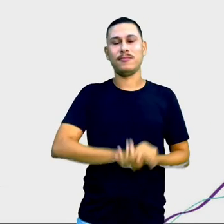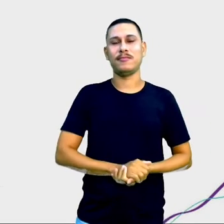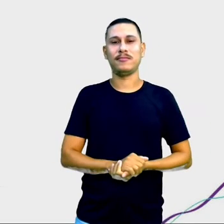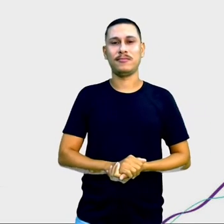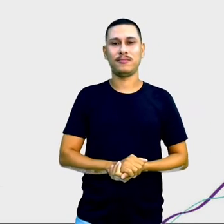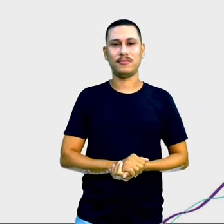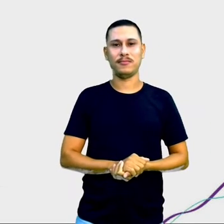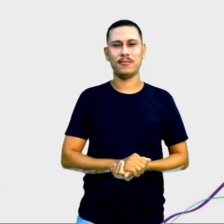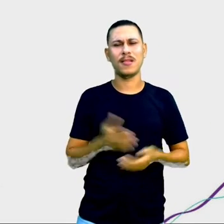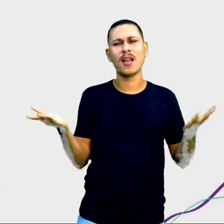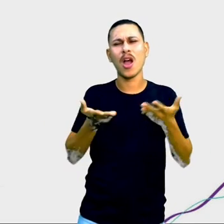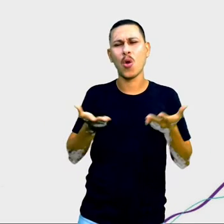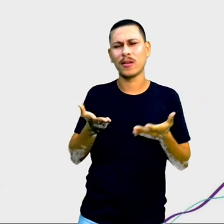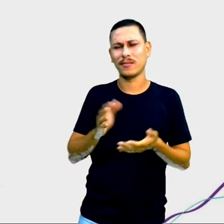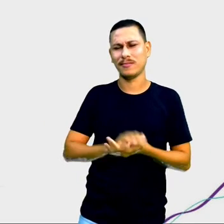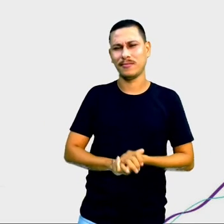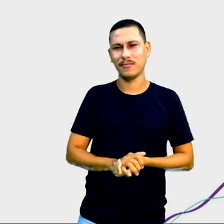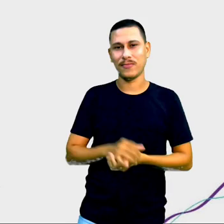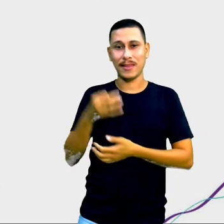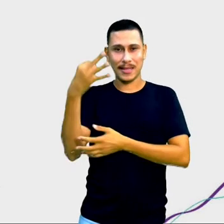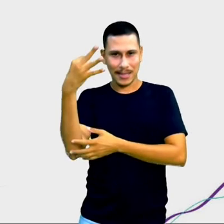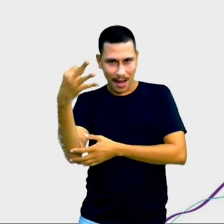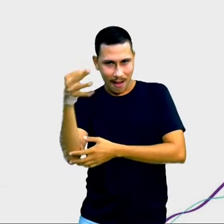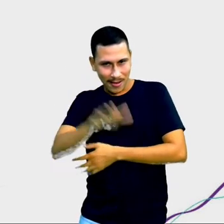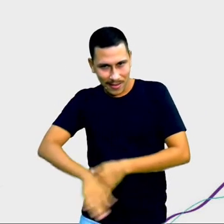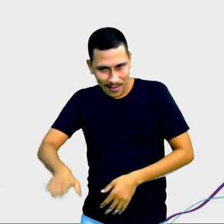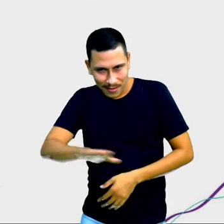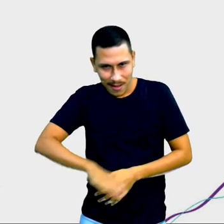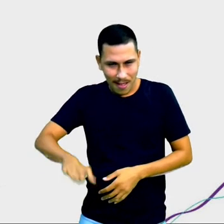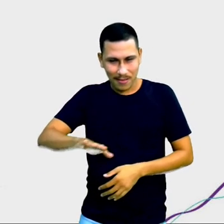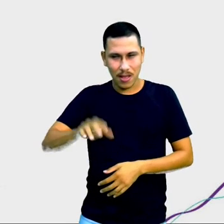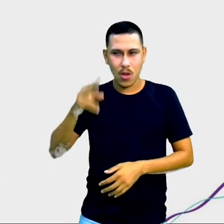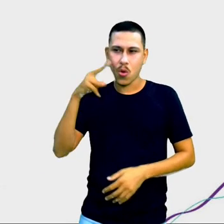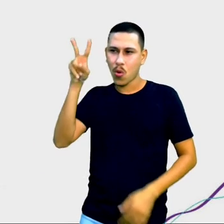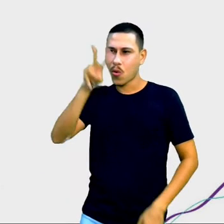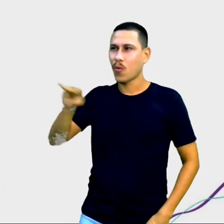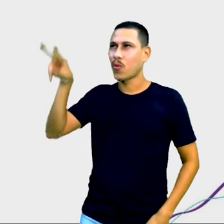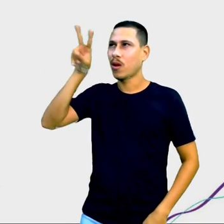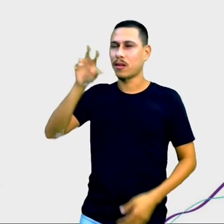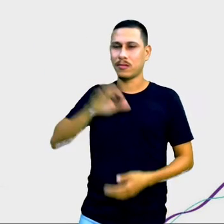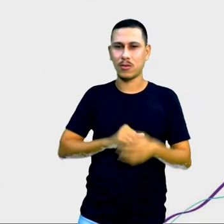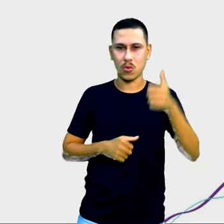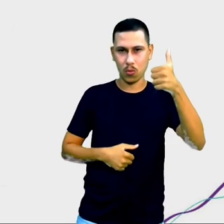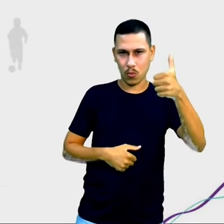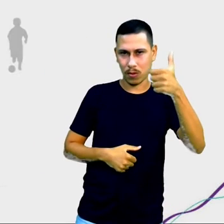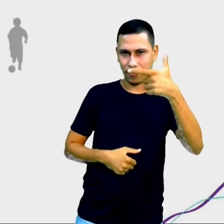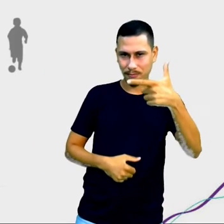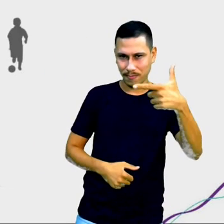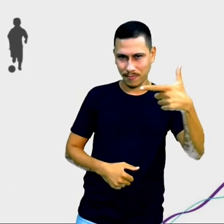1, 2, 3, 4. E aqui foram 3 crianças. Vamos lá.